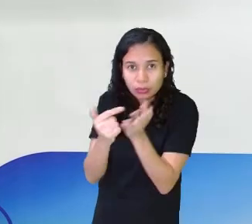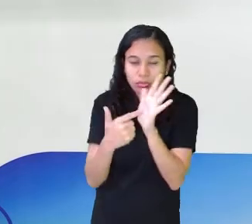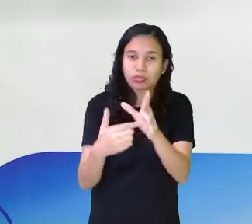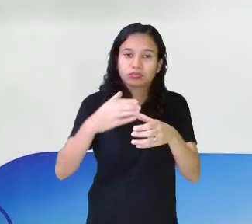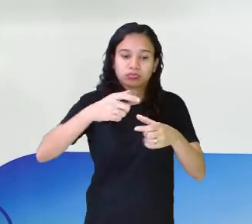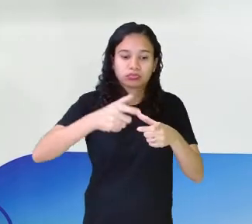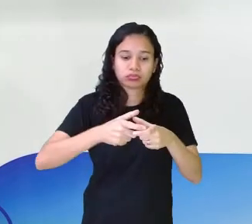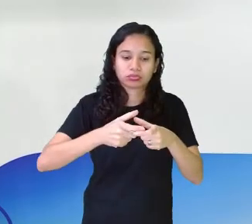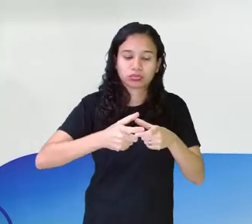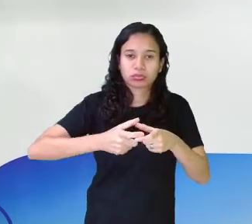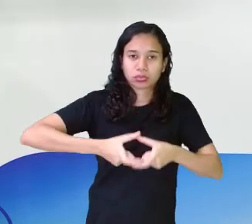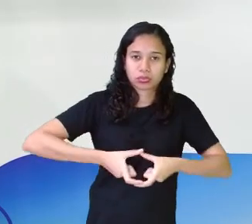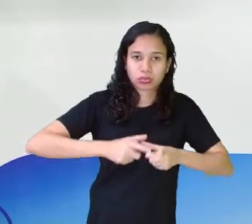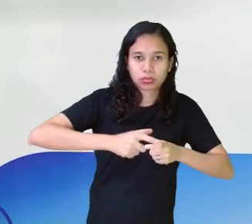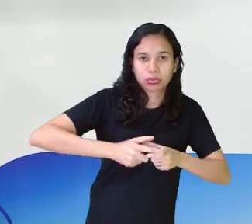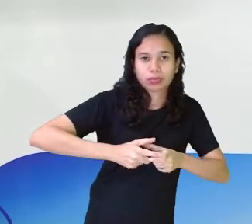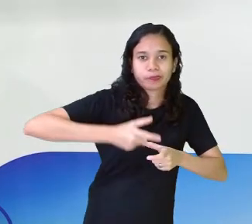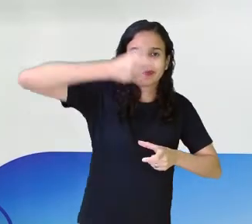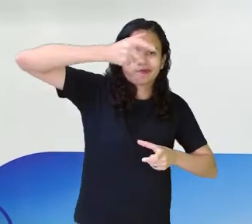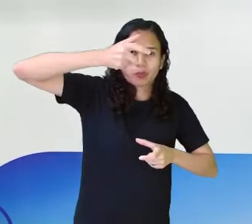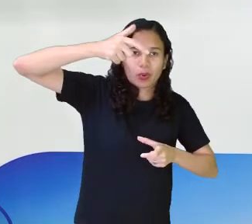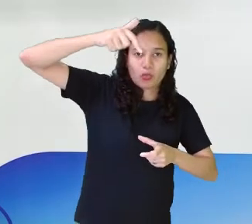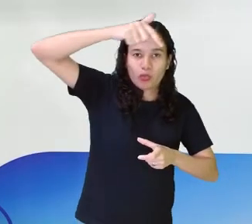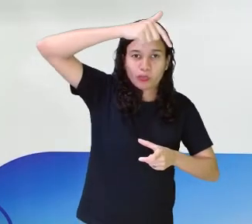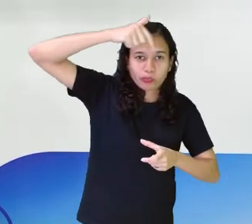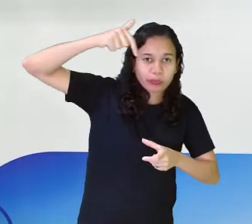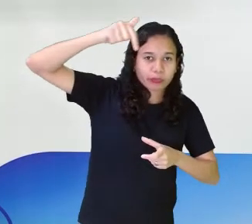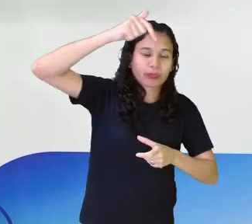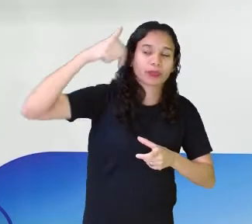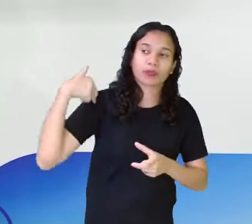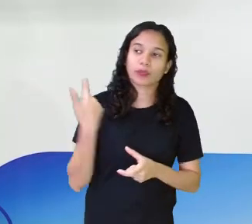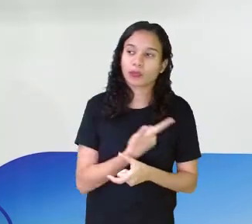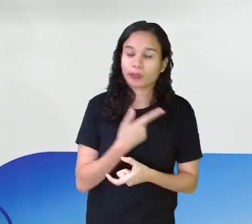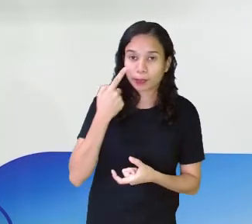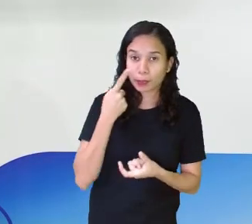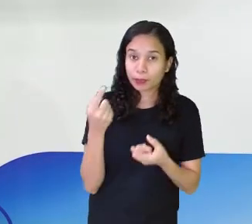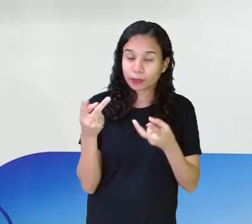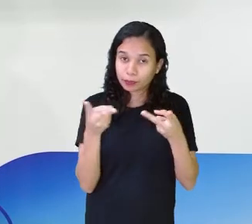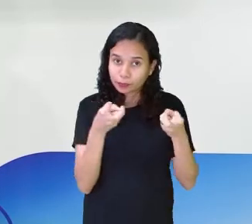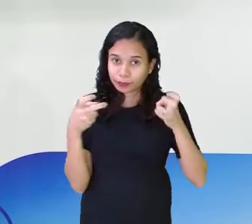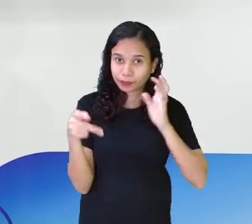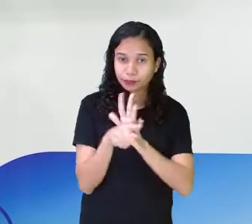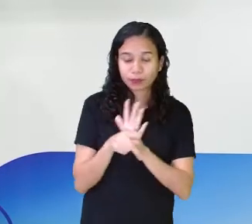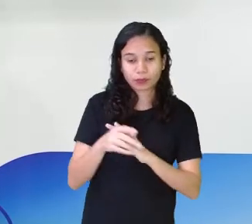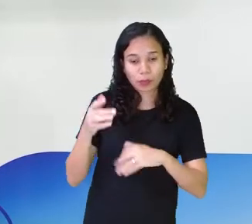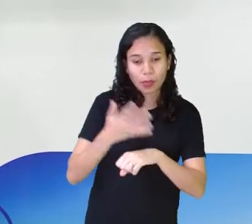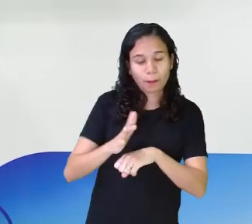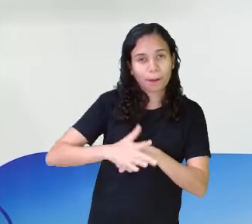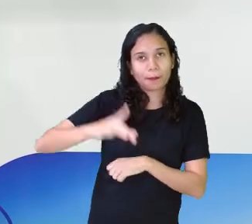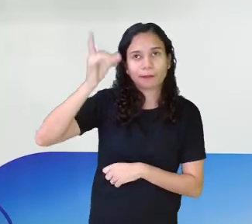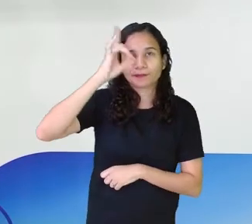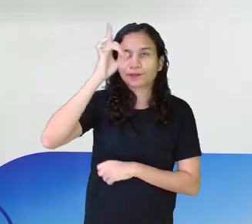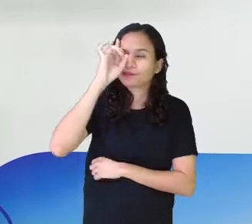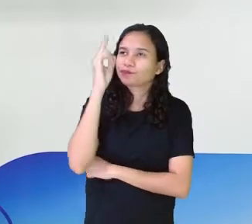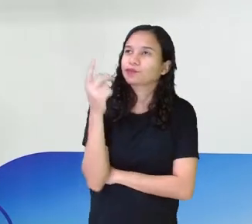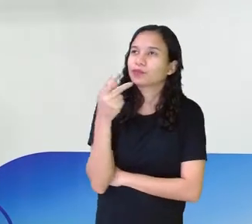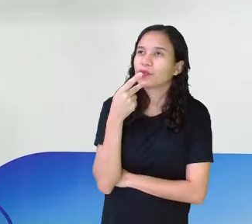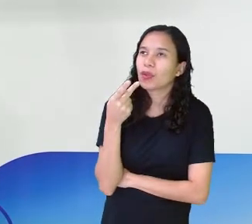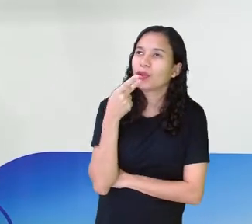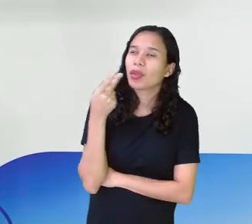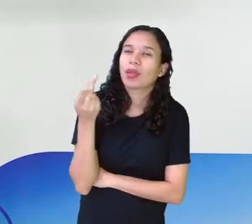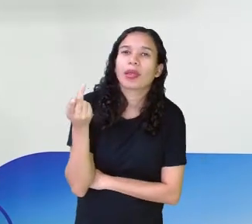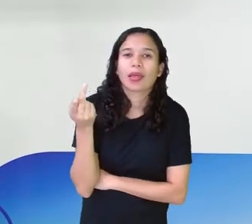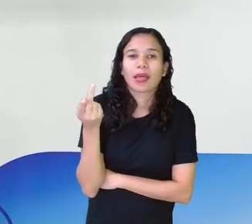cilindro, que se a gente pudesse identificar num objeto do cotidiano, a gente poderia falar